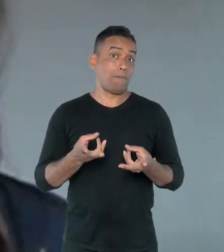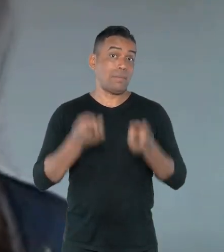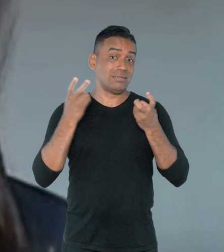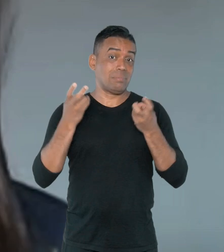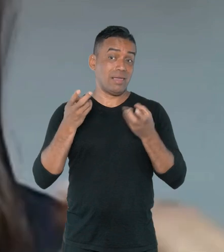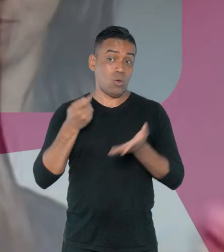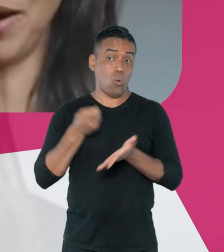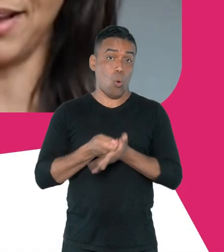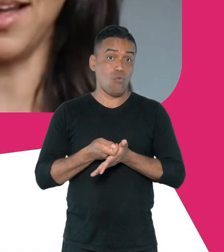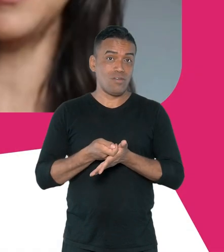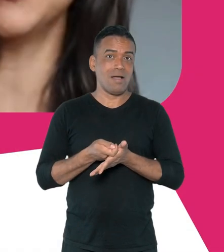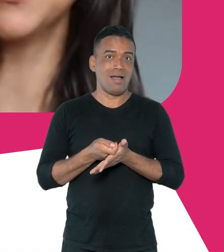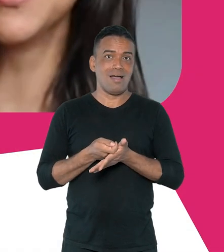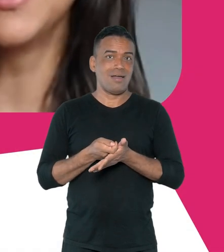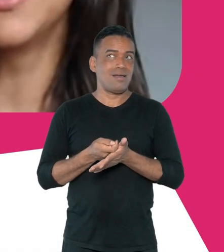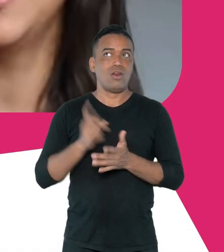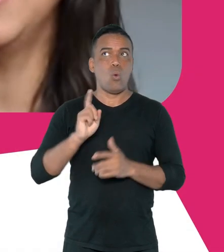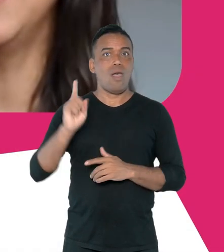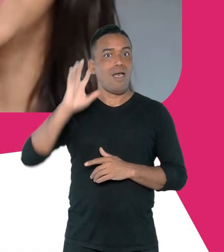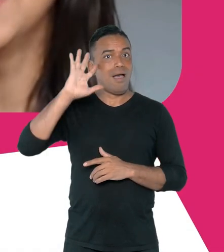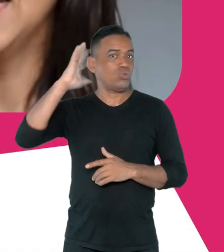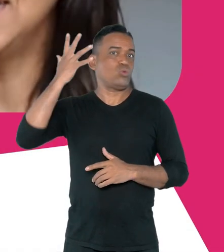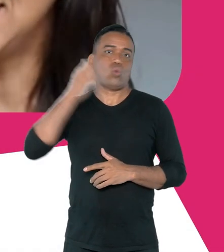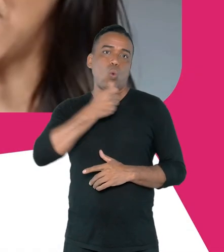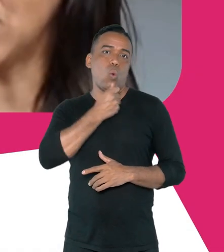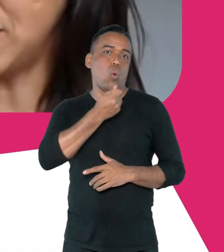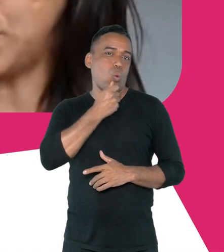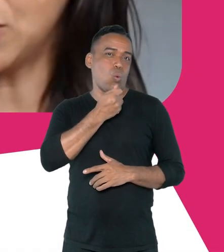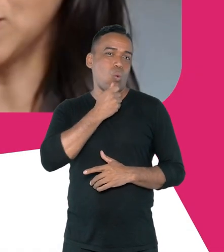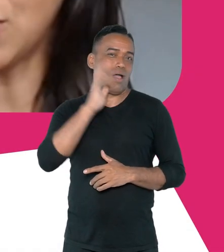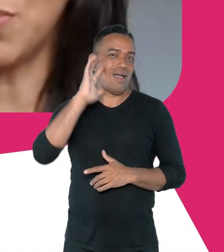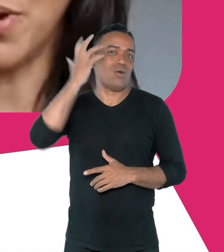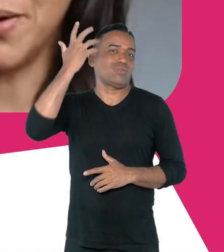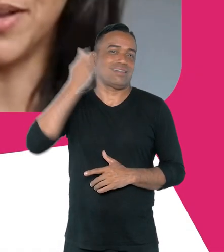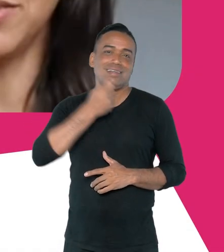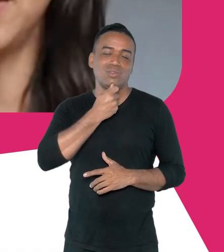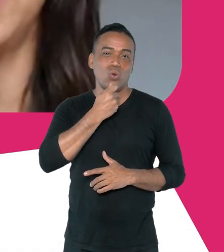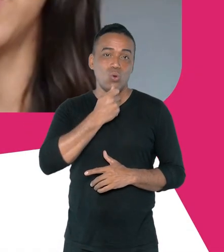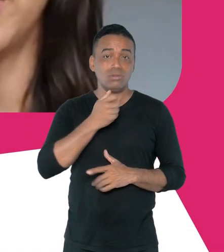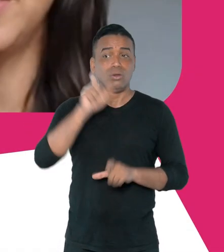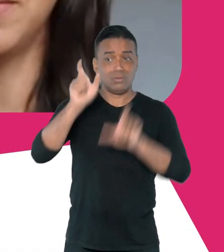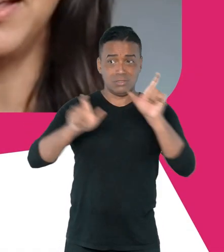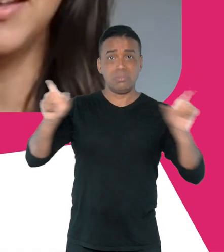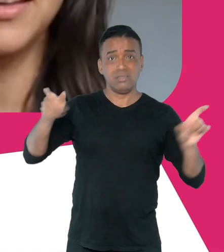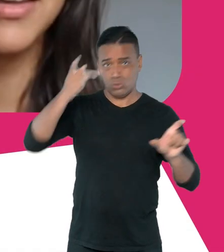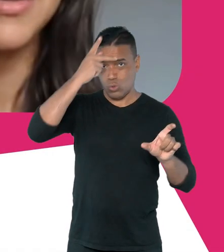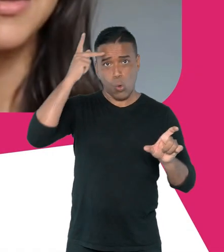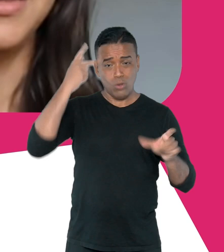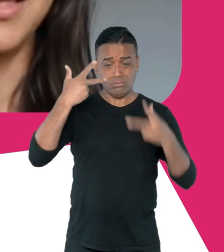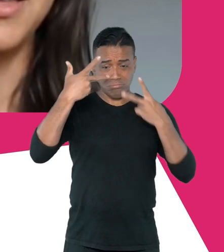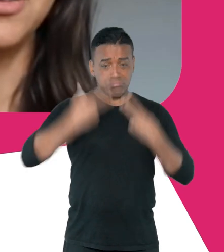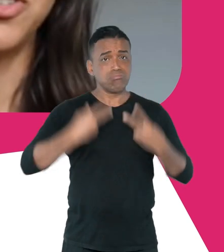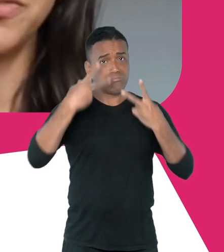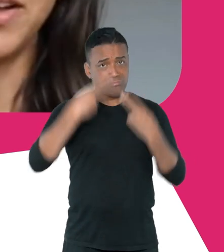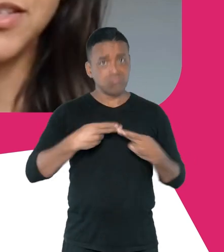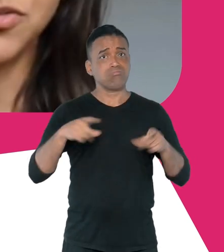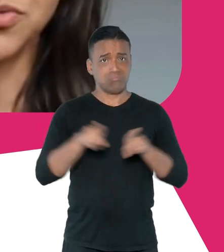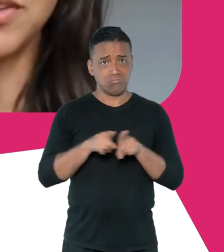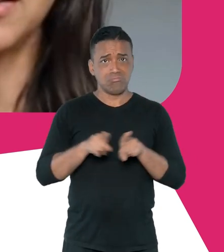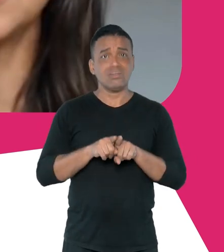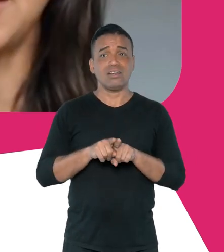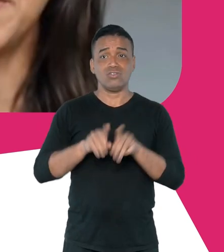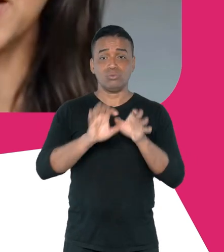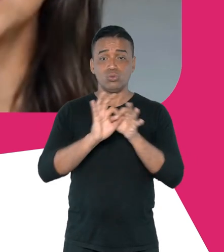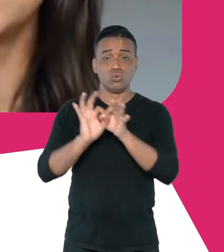confirmar, né, que isso não é por acaso, que existem outras pessoas como eu aqui no território também, e aí a gente vai